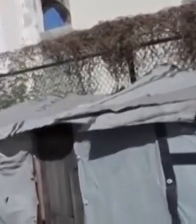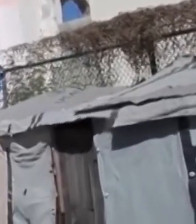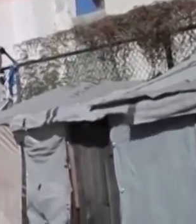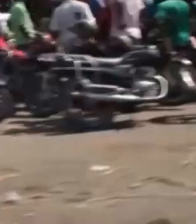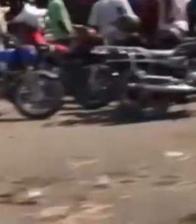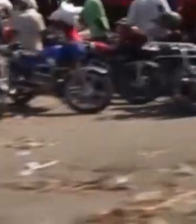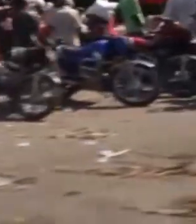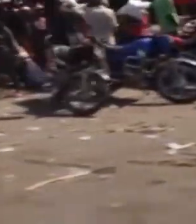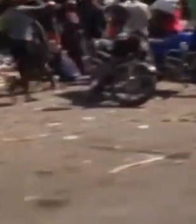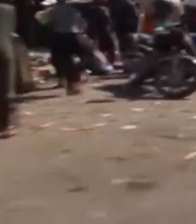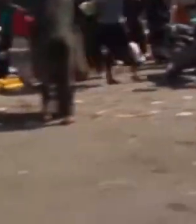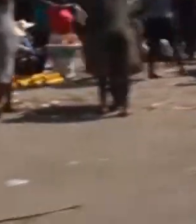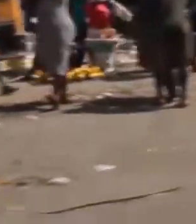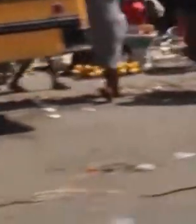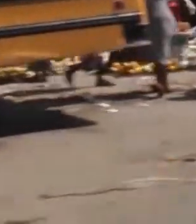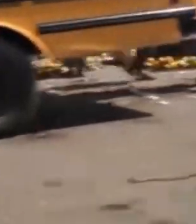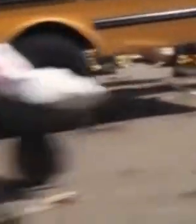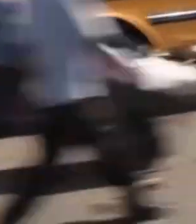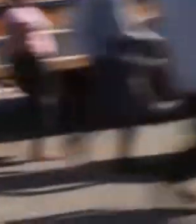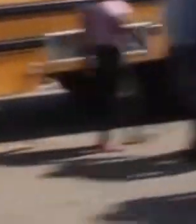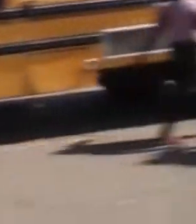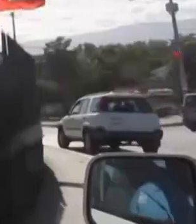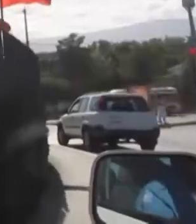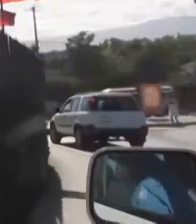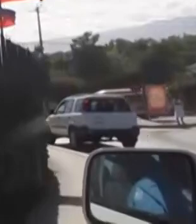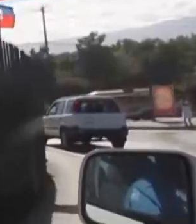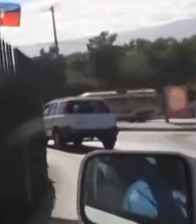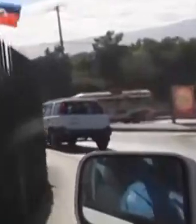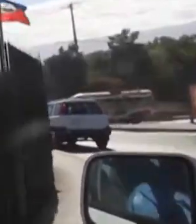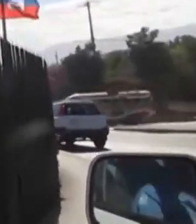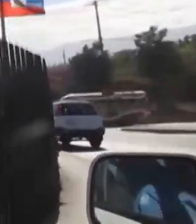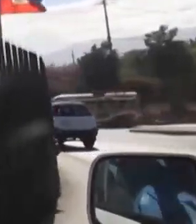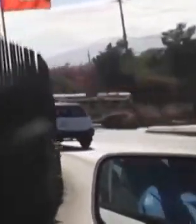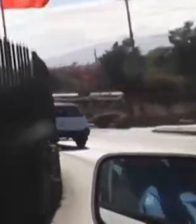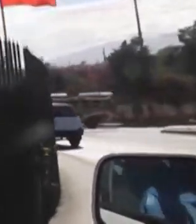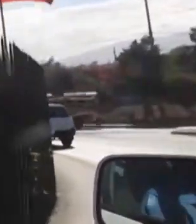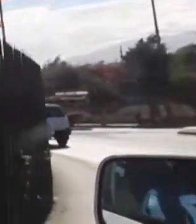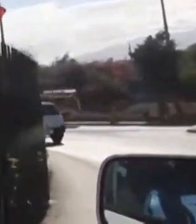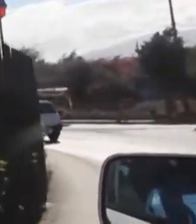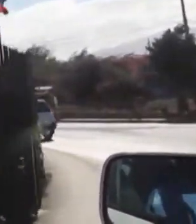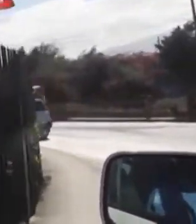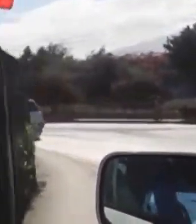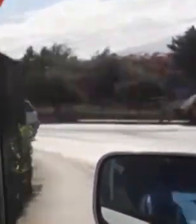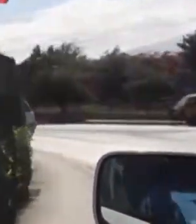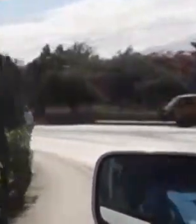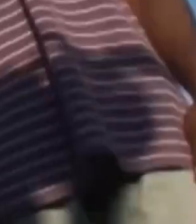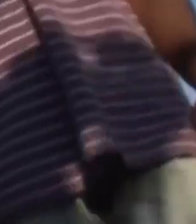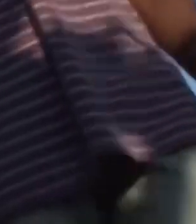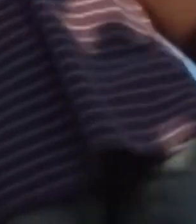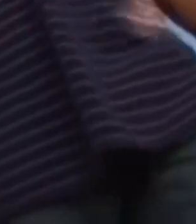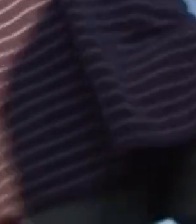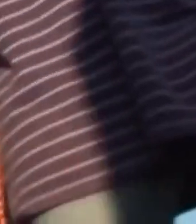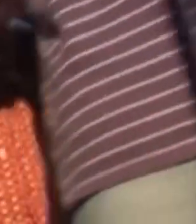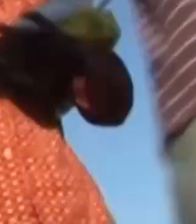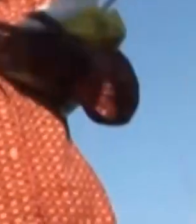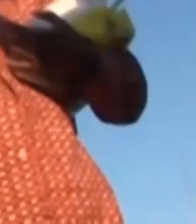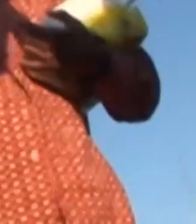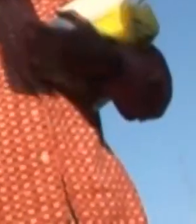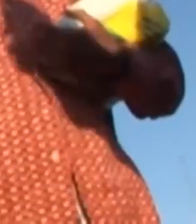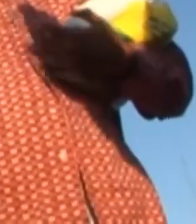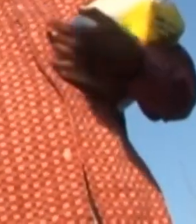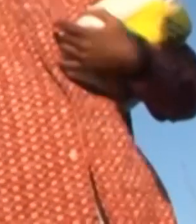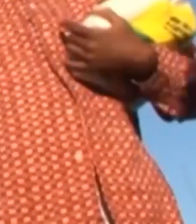são tão visíveis. 5 anos depois do terremoto que abalou o Haiti, civis, militares e a